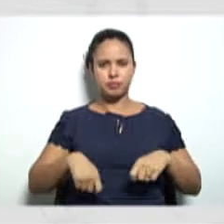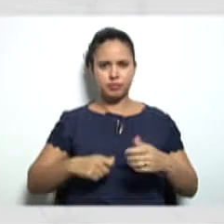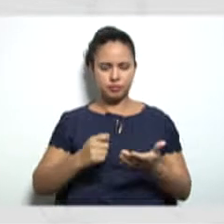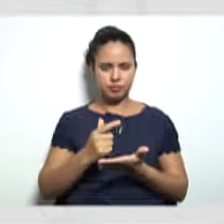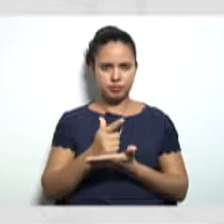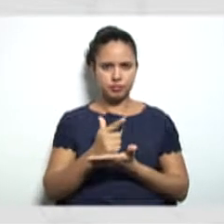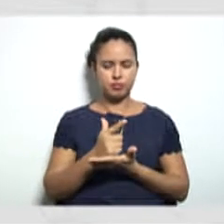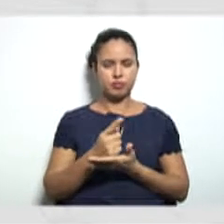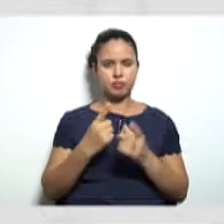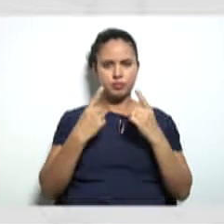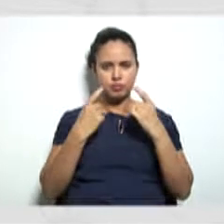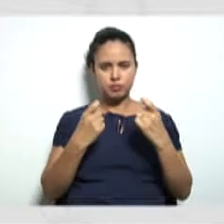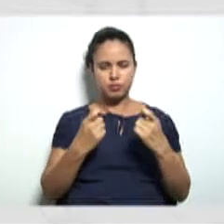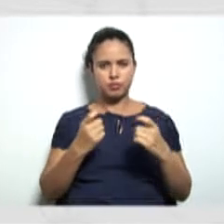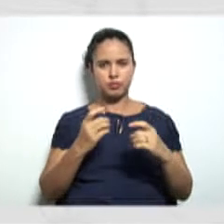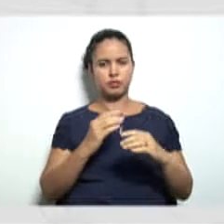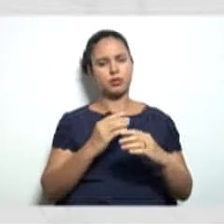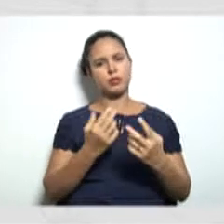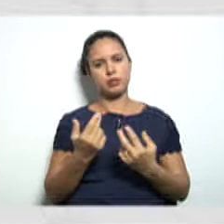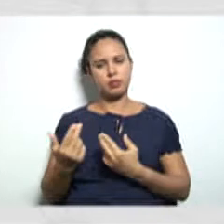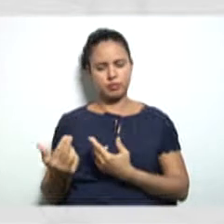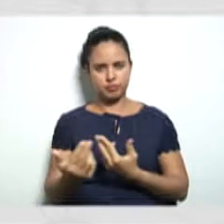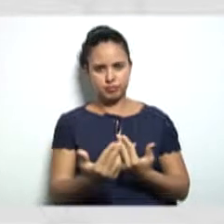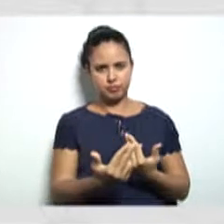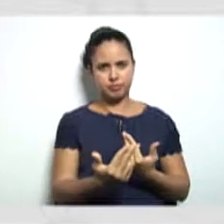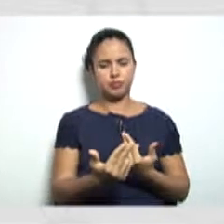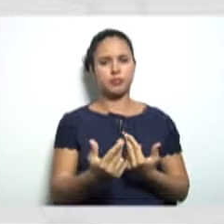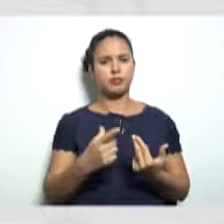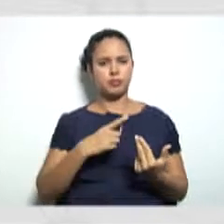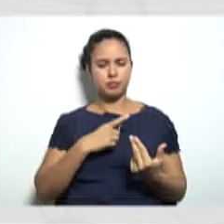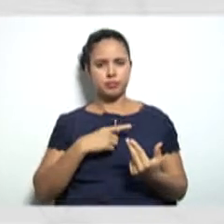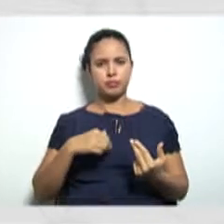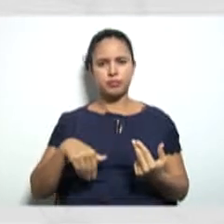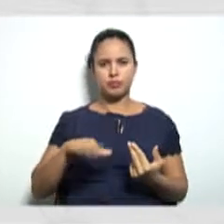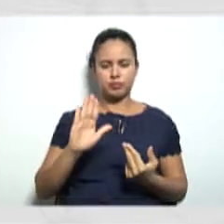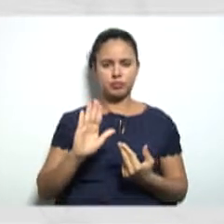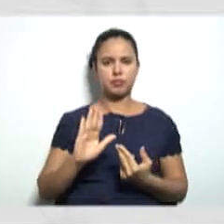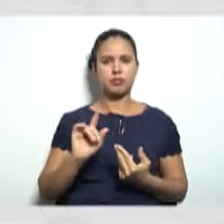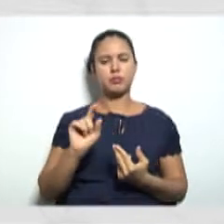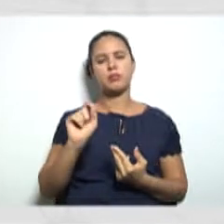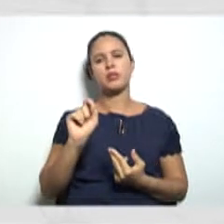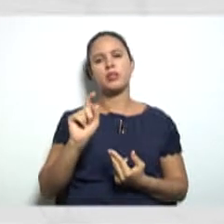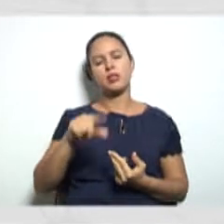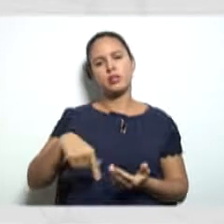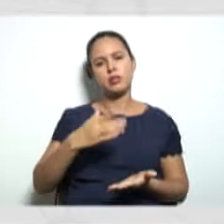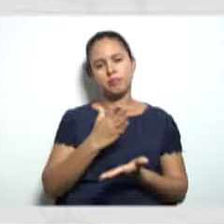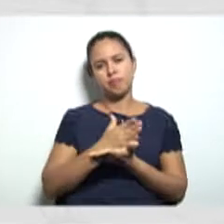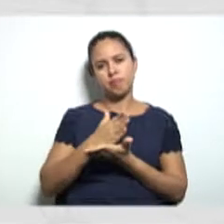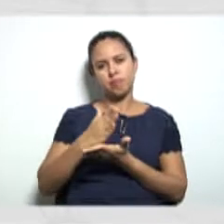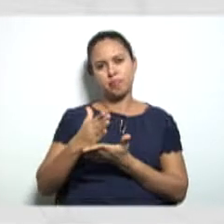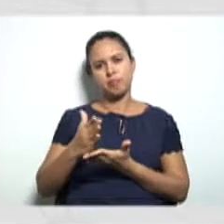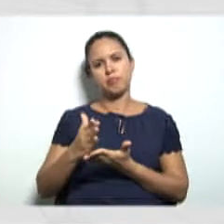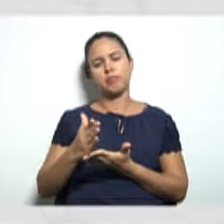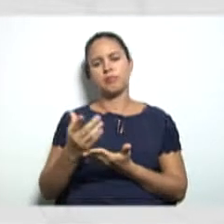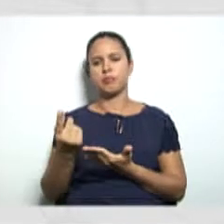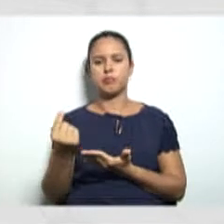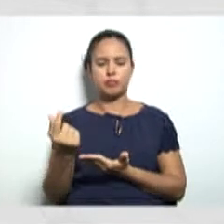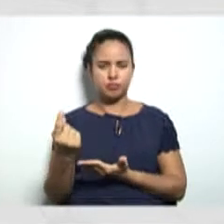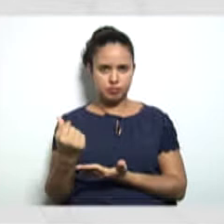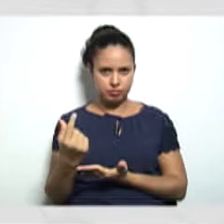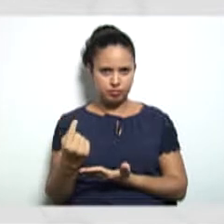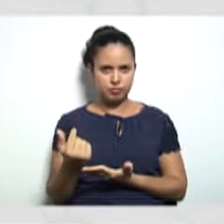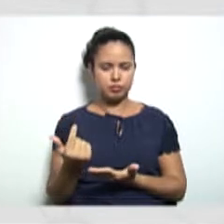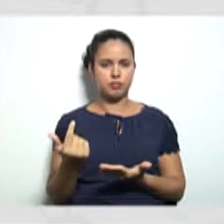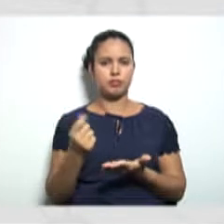de interesse comum. Tem como maior vantagem as condições mais vantajosas de preço,